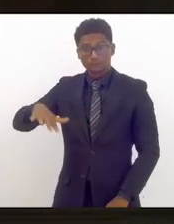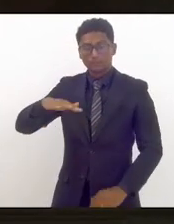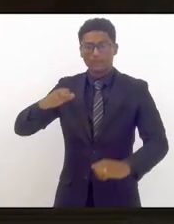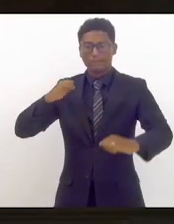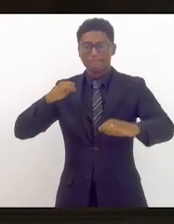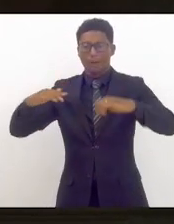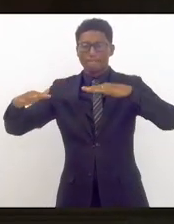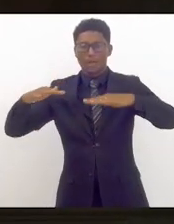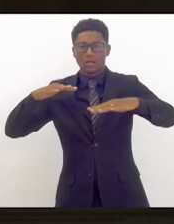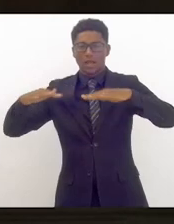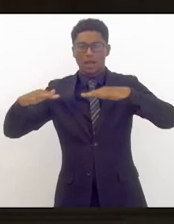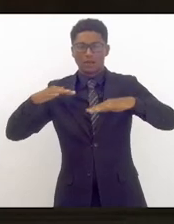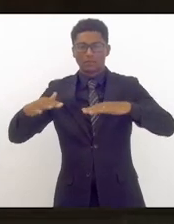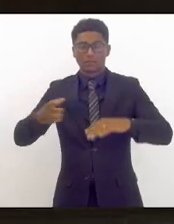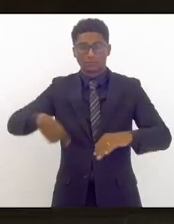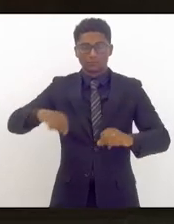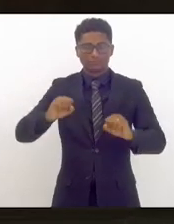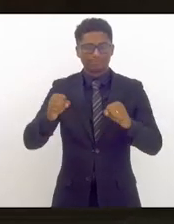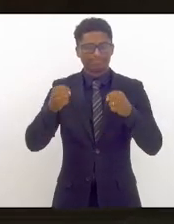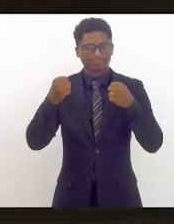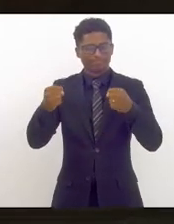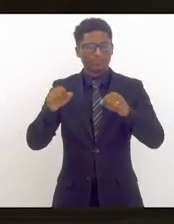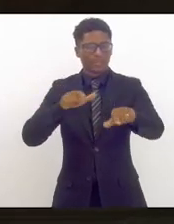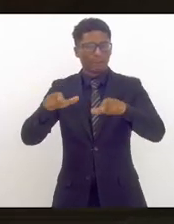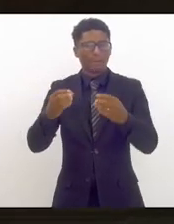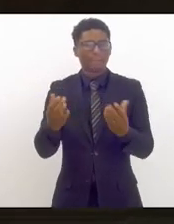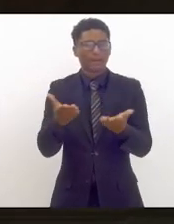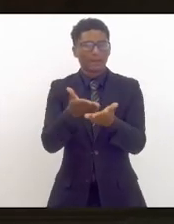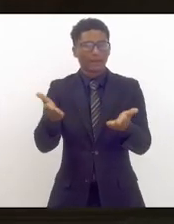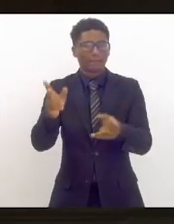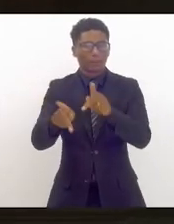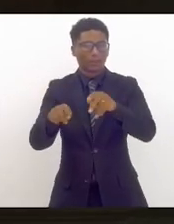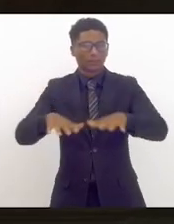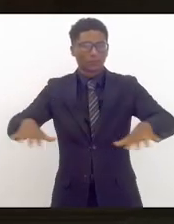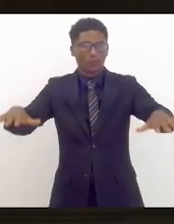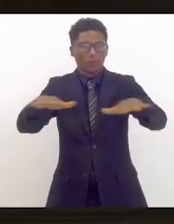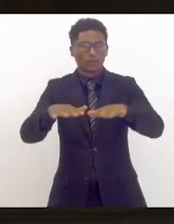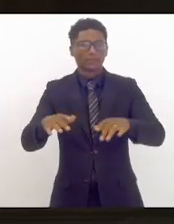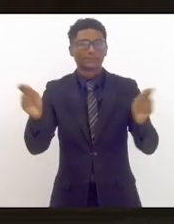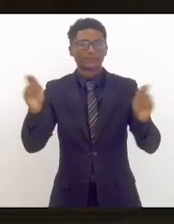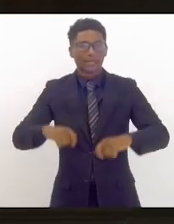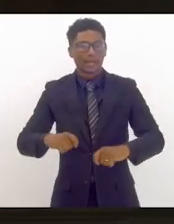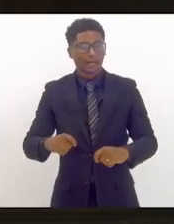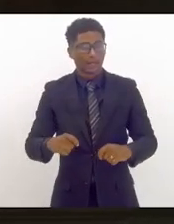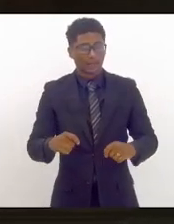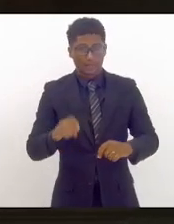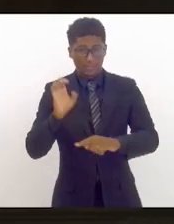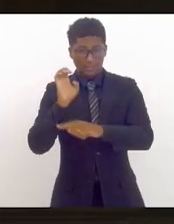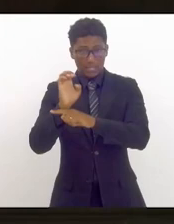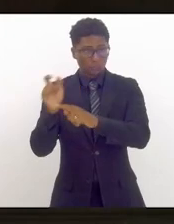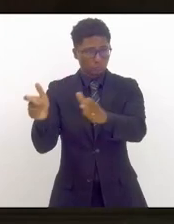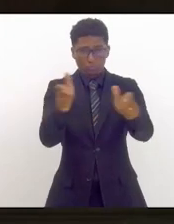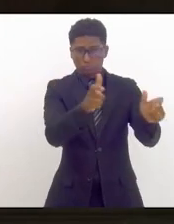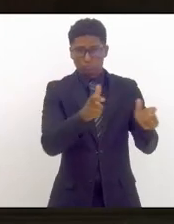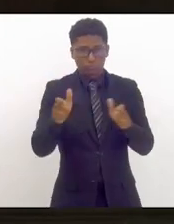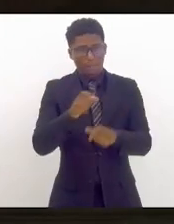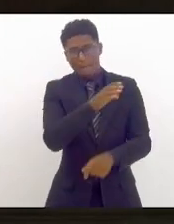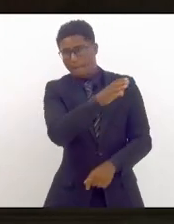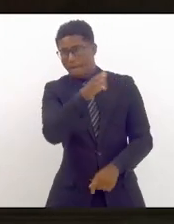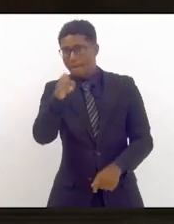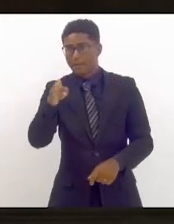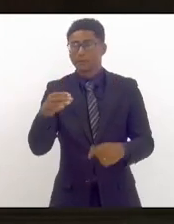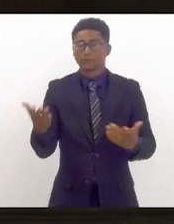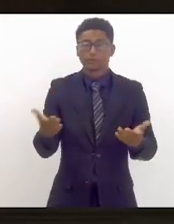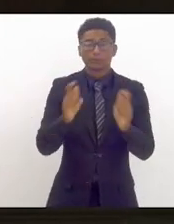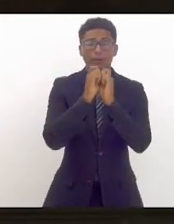que a população tenha melhores condições de se locomover pelo Estado e a troca de ideias com o Parlamento pode contribuir e